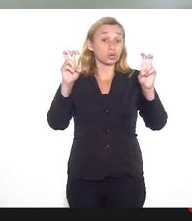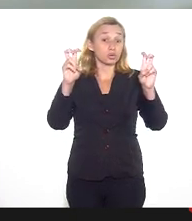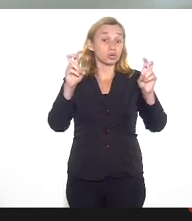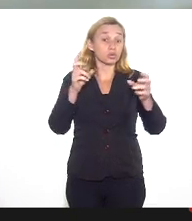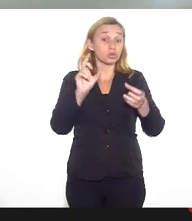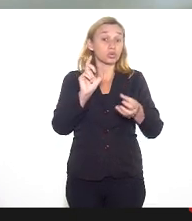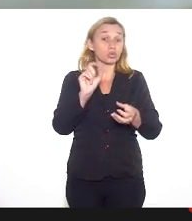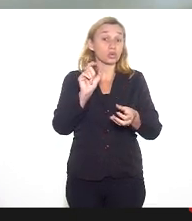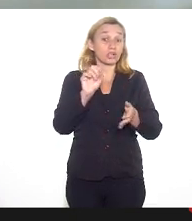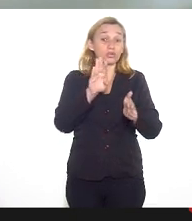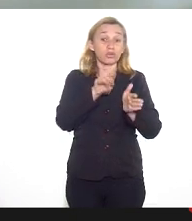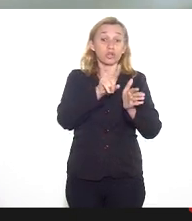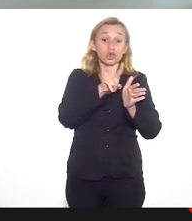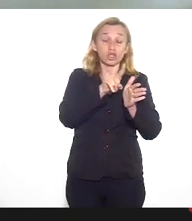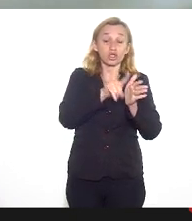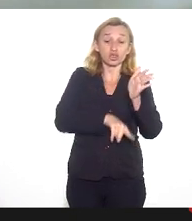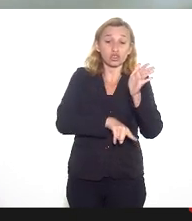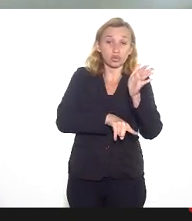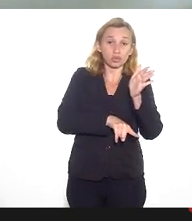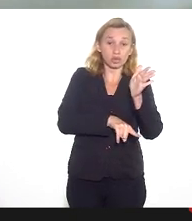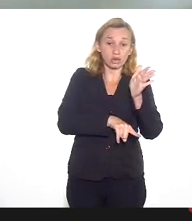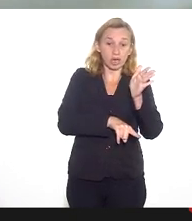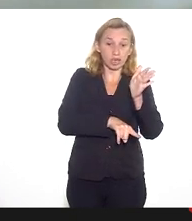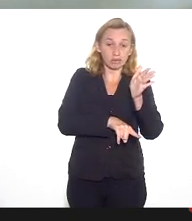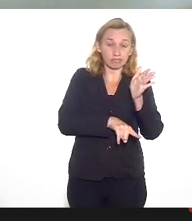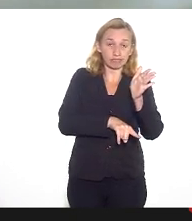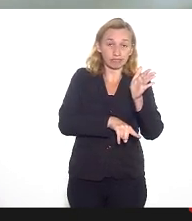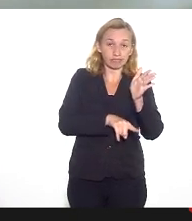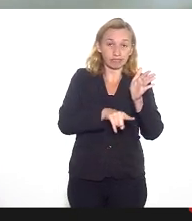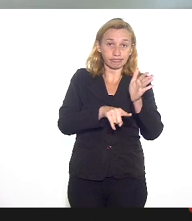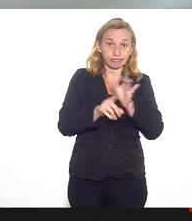foi abatido para o descomissionamento.